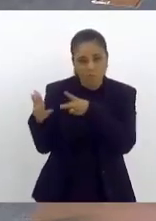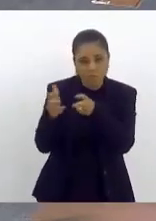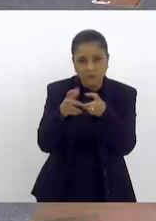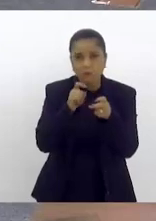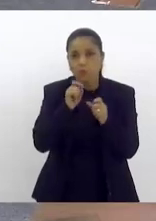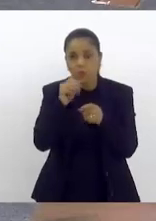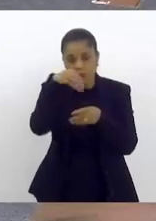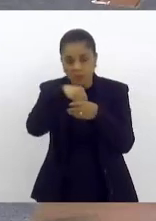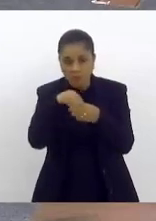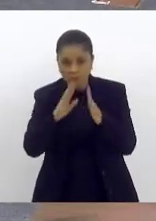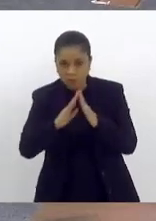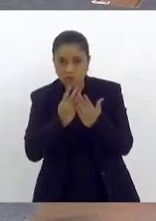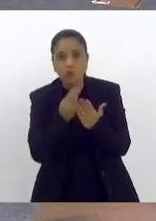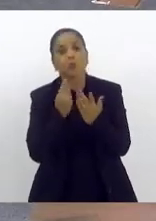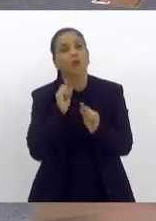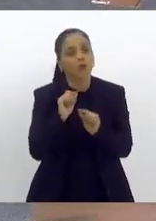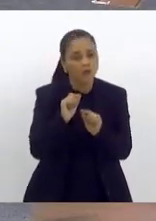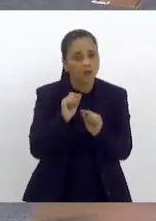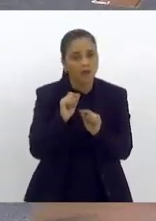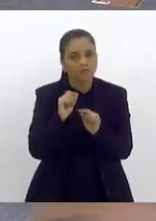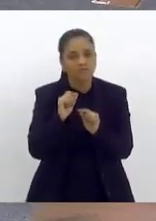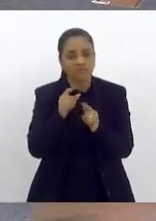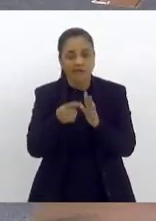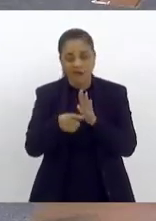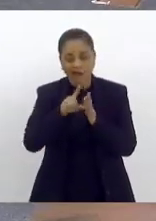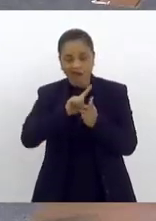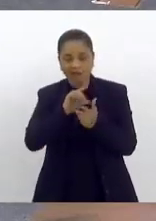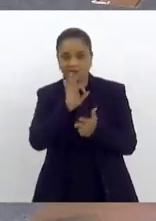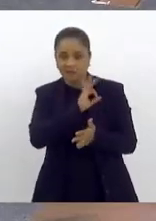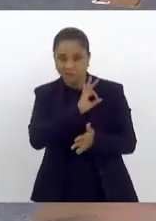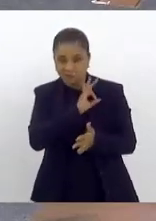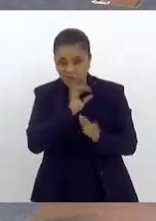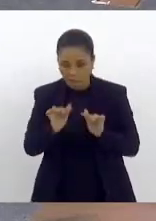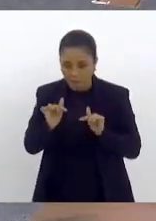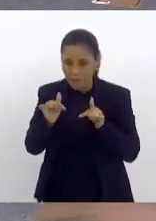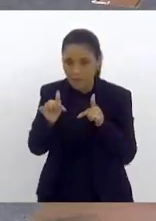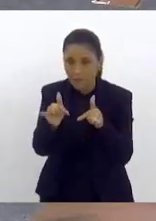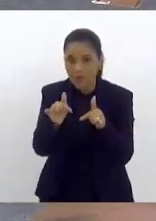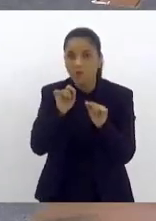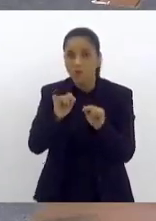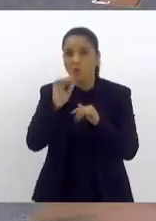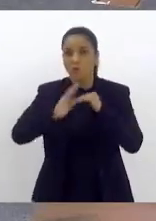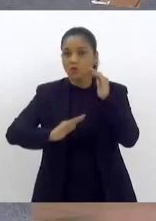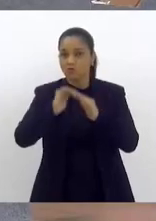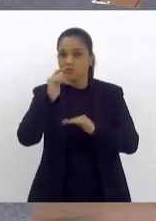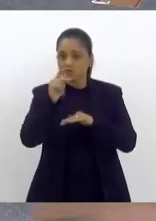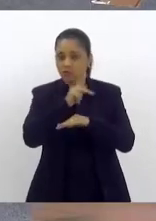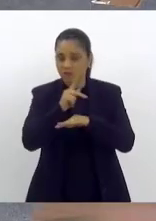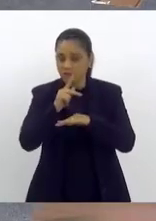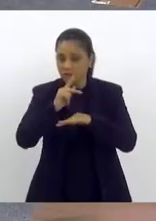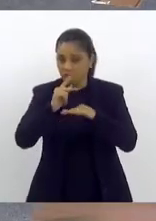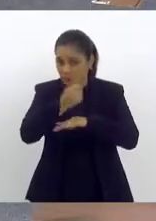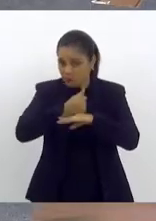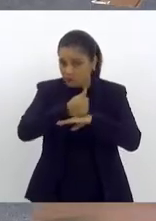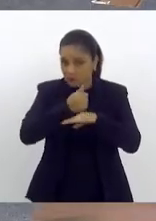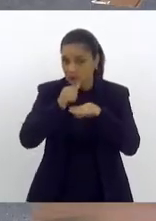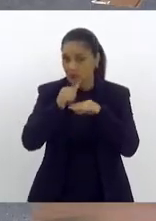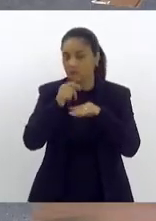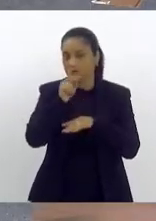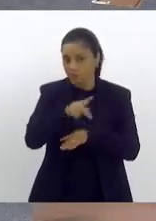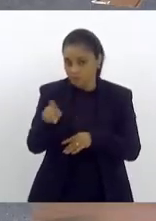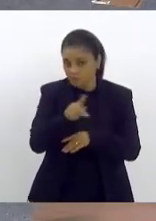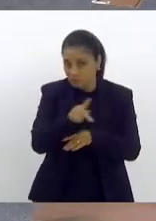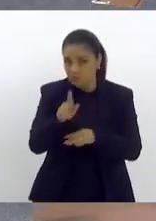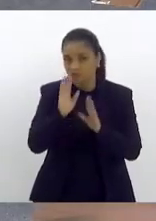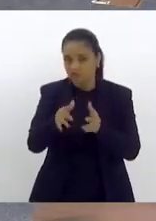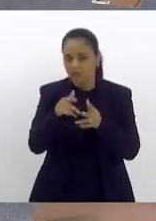as escolas? Antes da polícia agir, os profissionais de educação já tinham visto sinais que eles